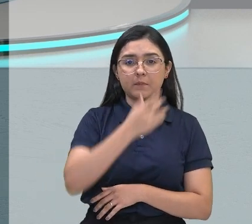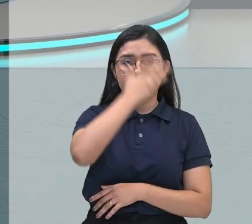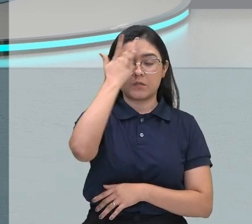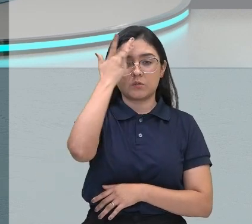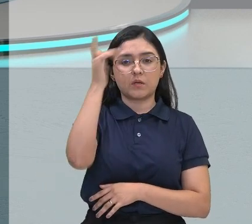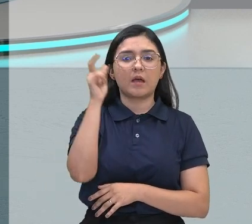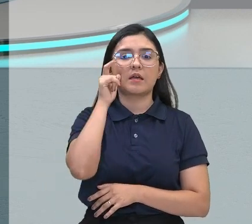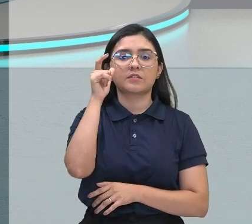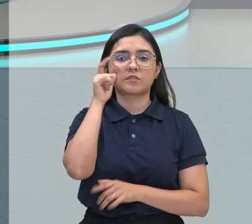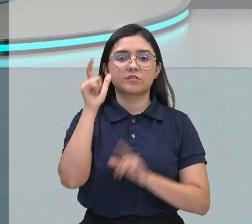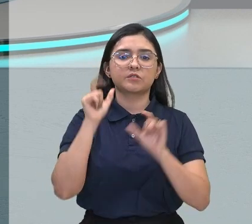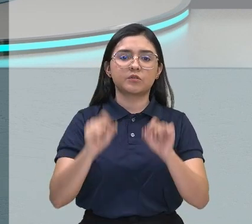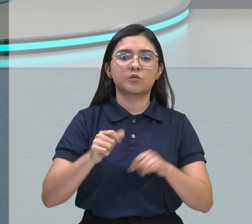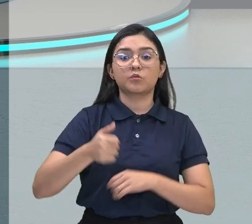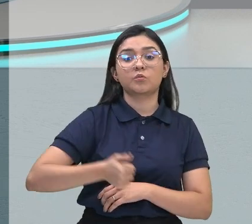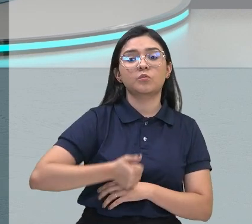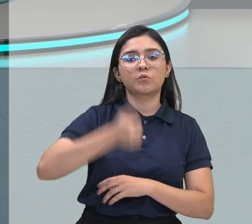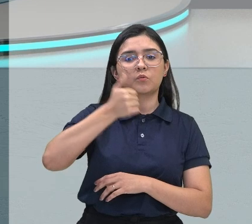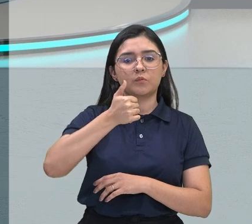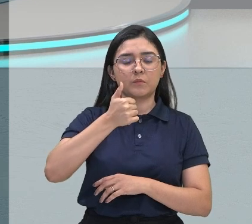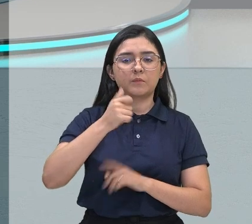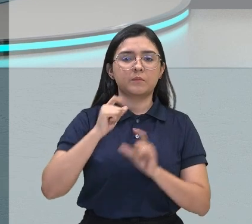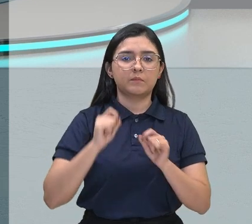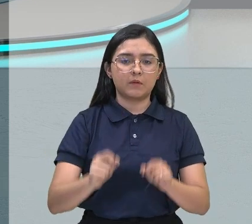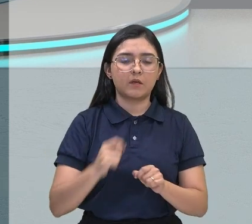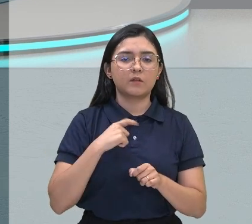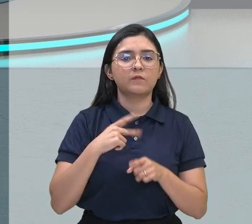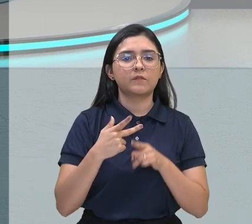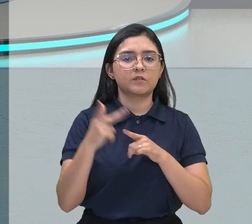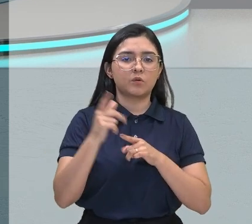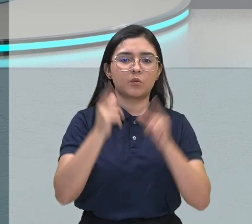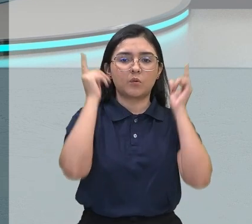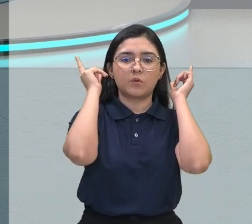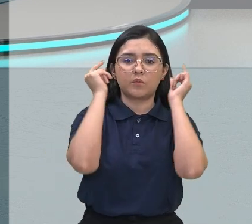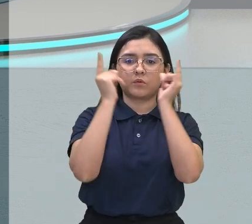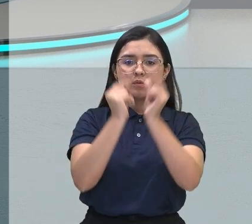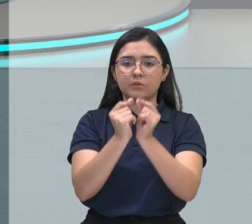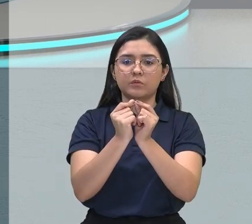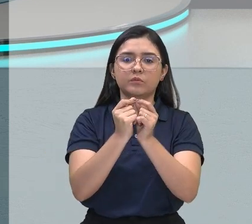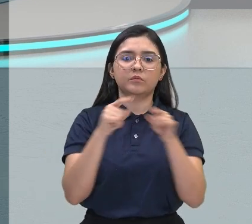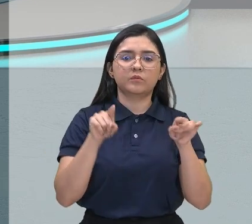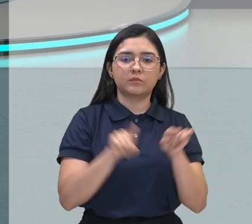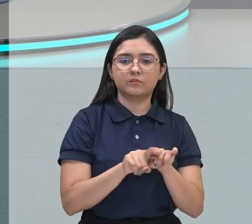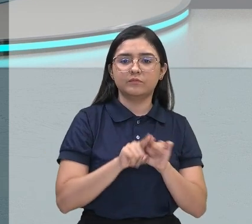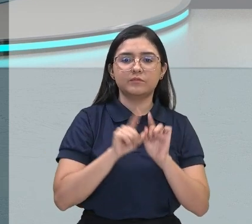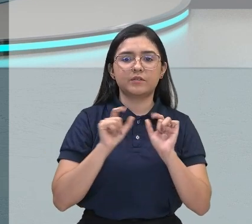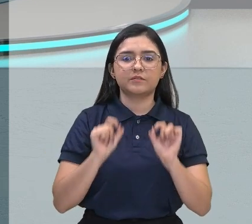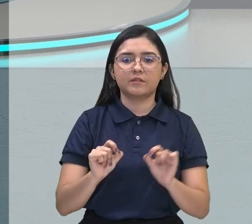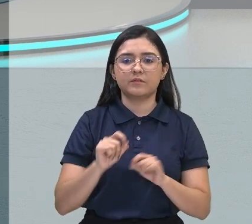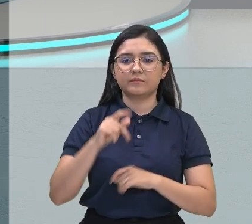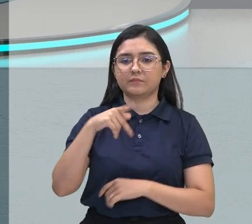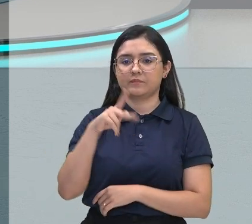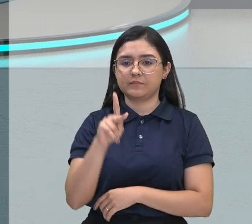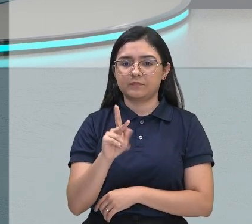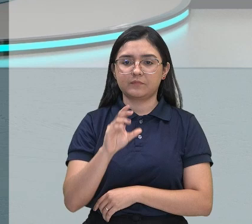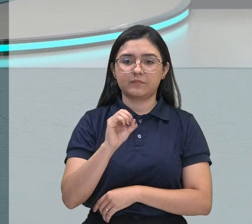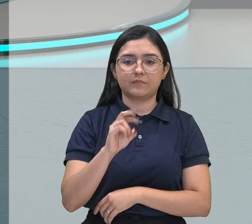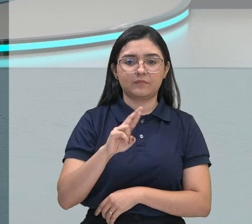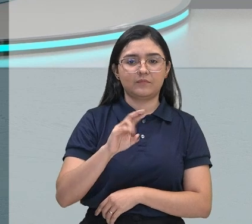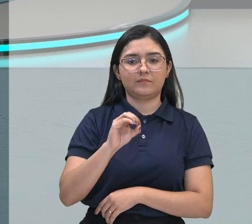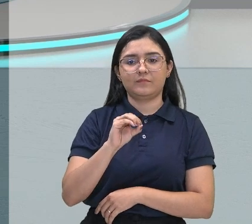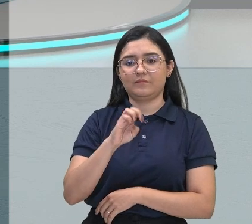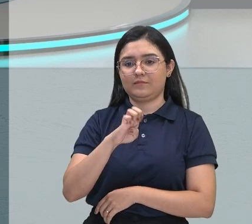a vitória do primeiro campeão olímpico, um grego chamado Coroebus. Isso aconteceu em